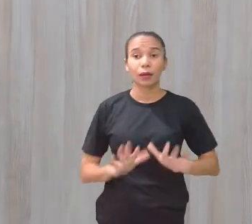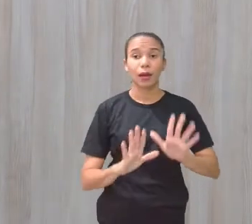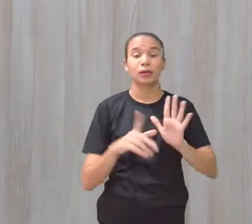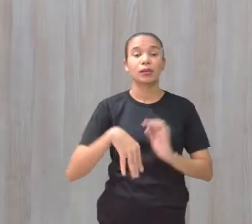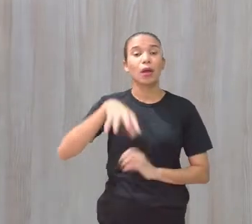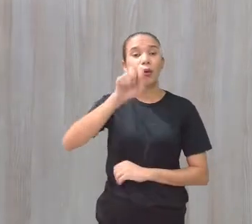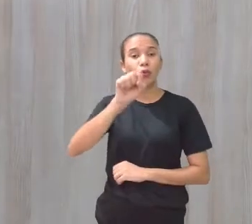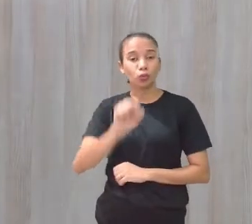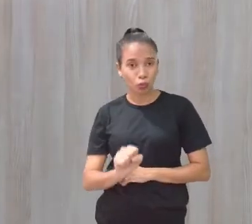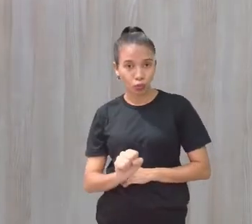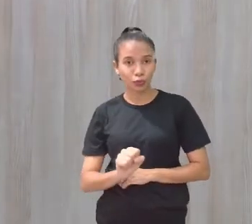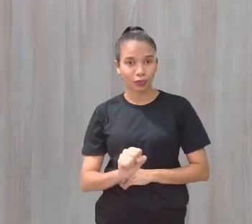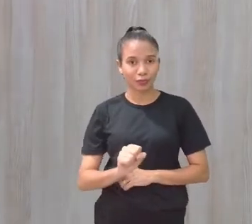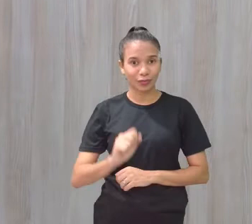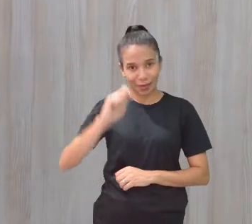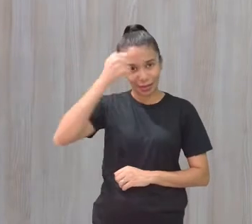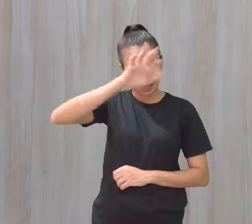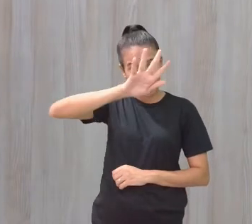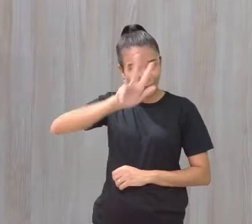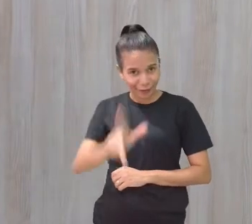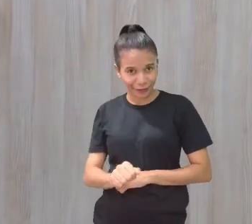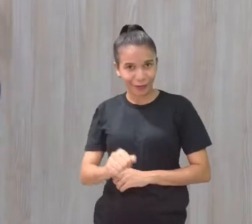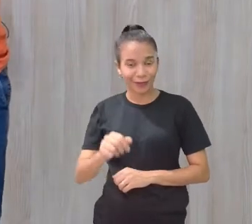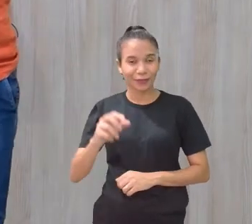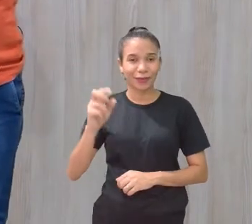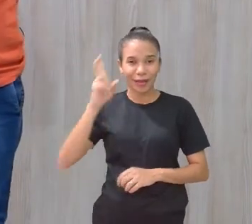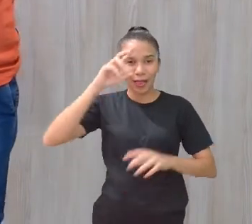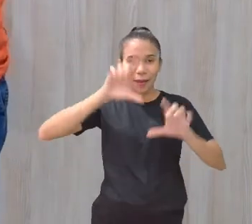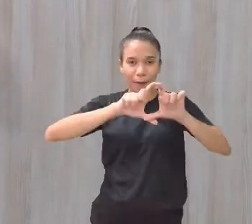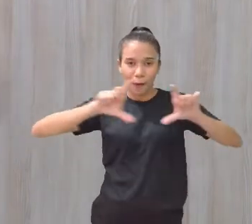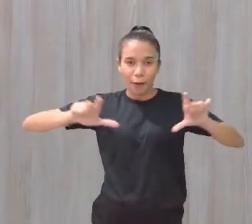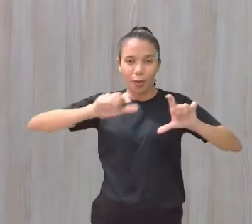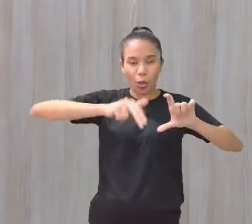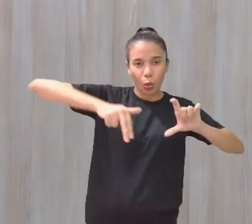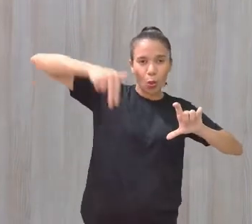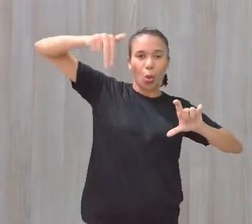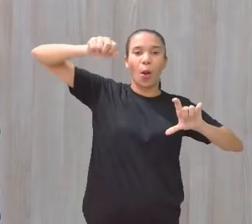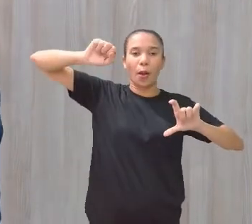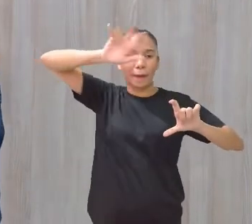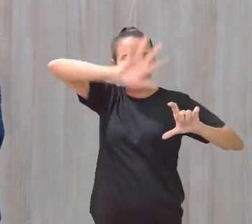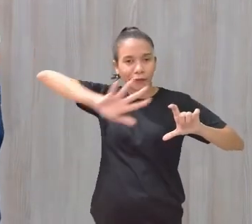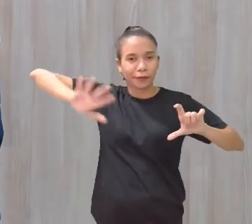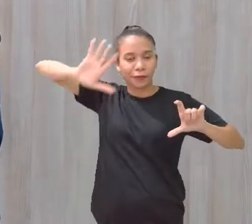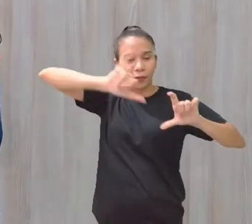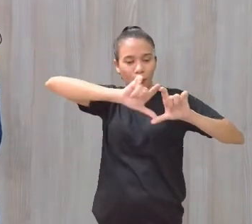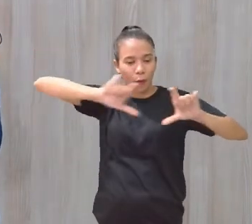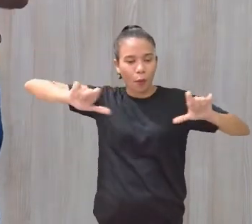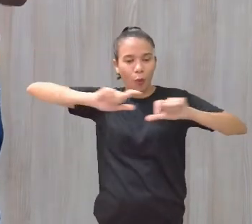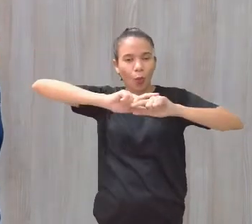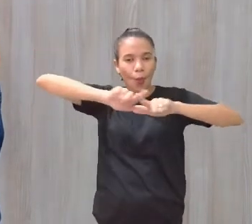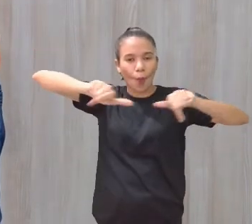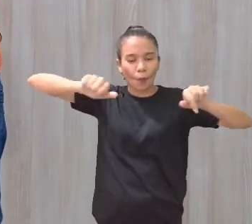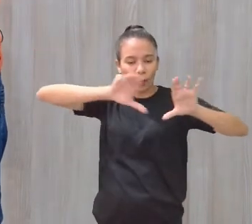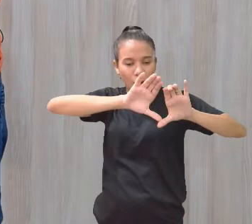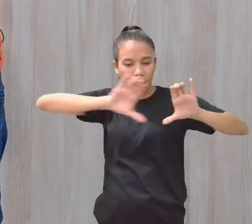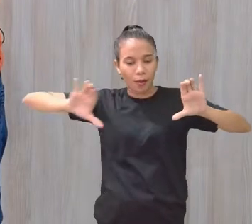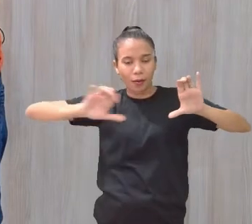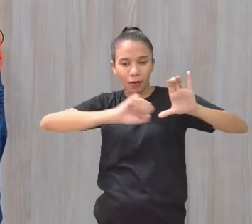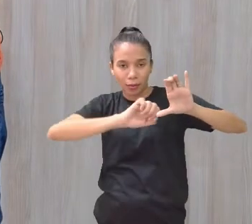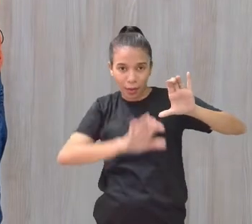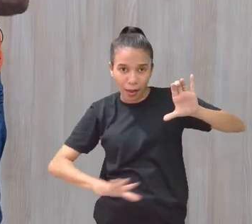né, do deserto do Saara, já que naquela faixa de transição, né, do deserto, né, para a África,